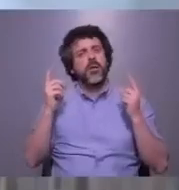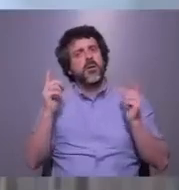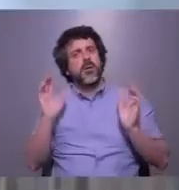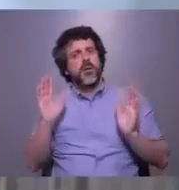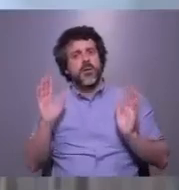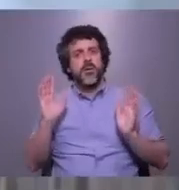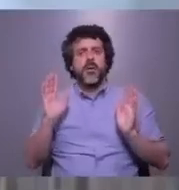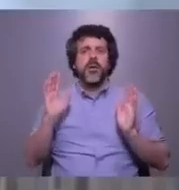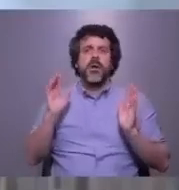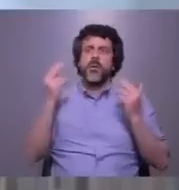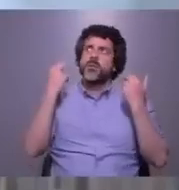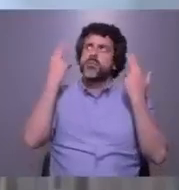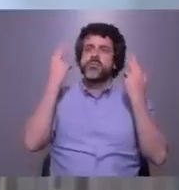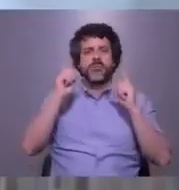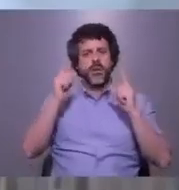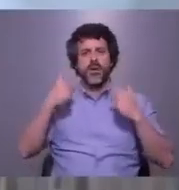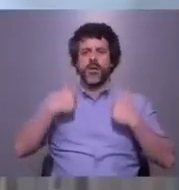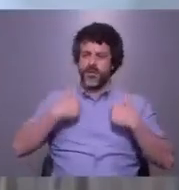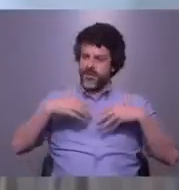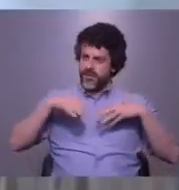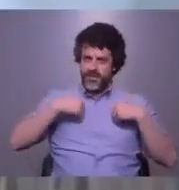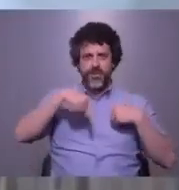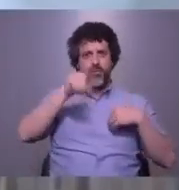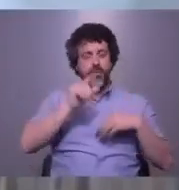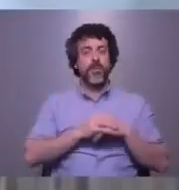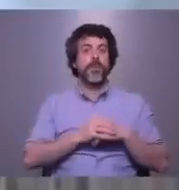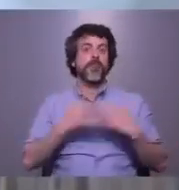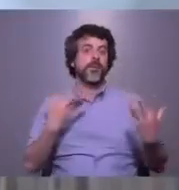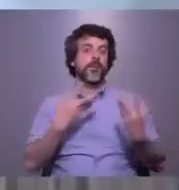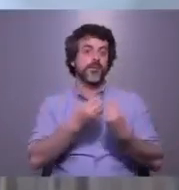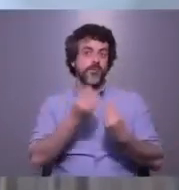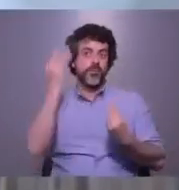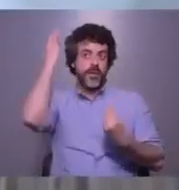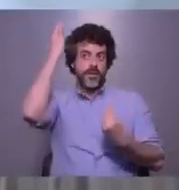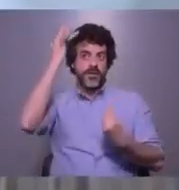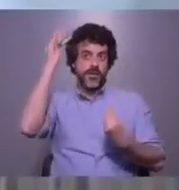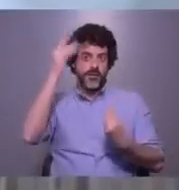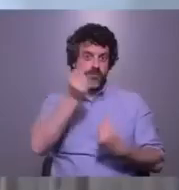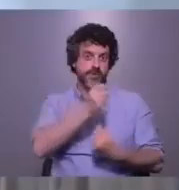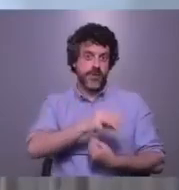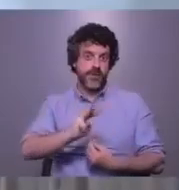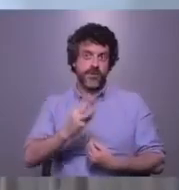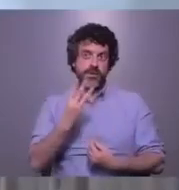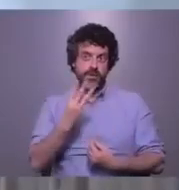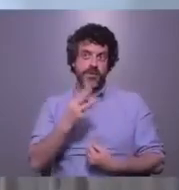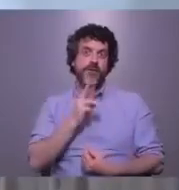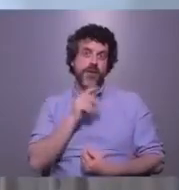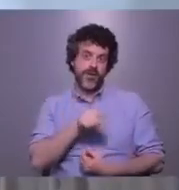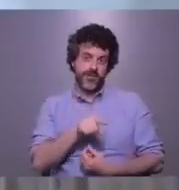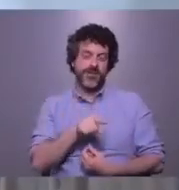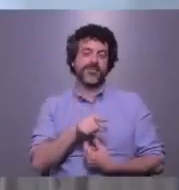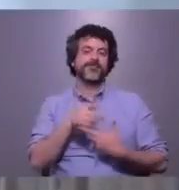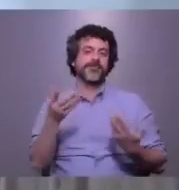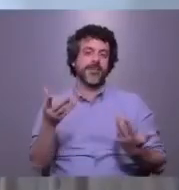confiada. Por isso, com os santos pastorinhos de Fátima, nós aprendemos o que significa sermos chamados